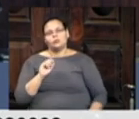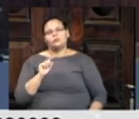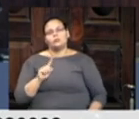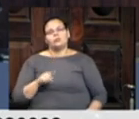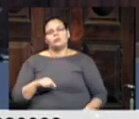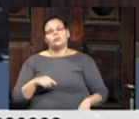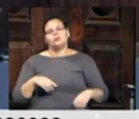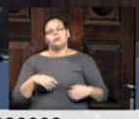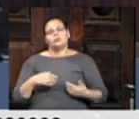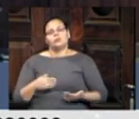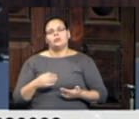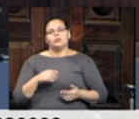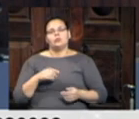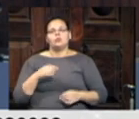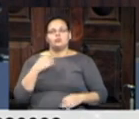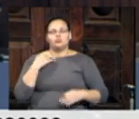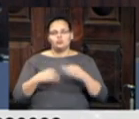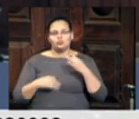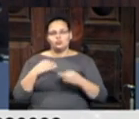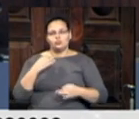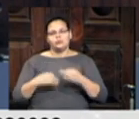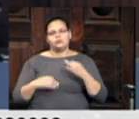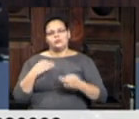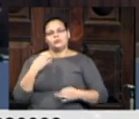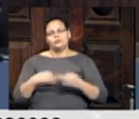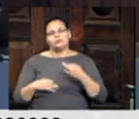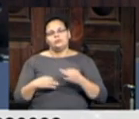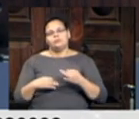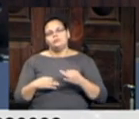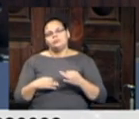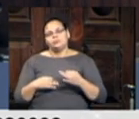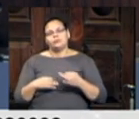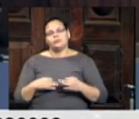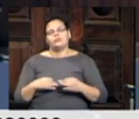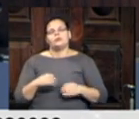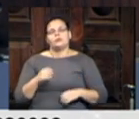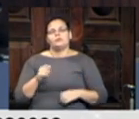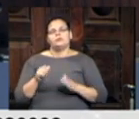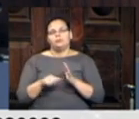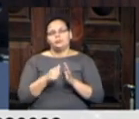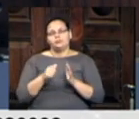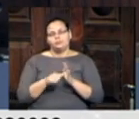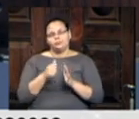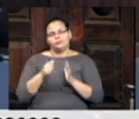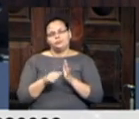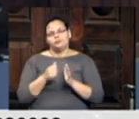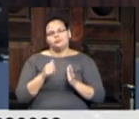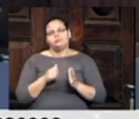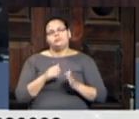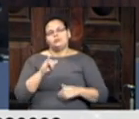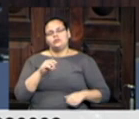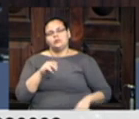oriundos dos juízes de primeira instância.